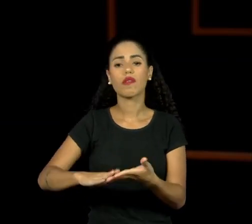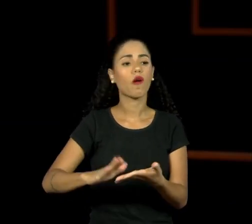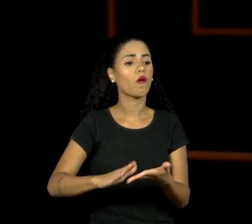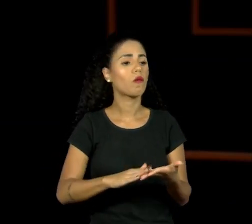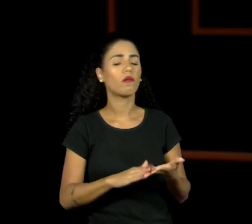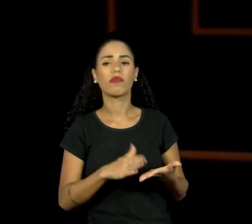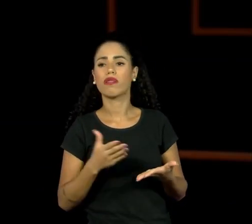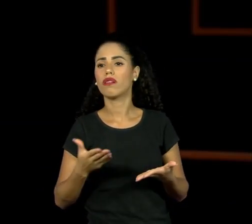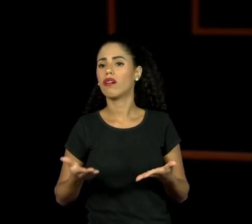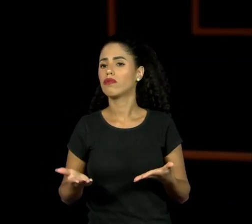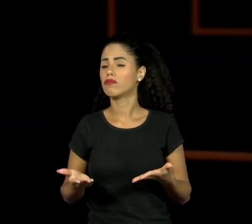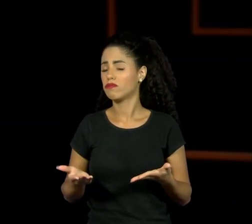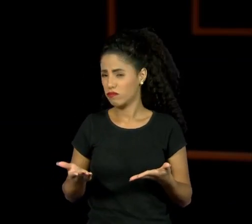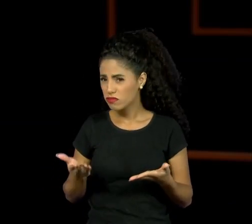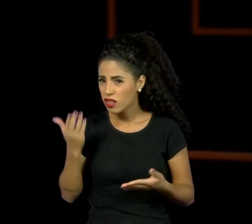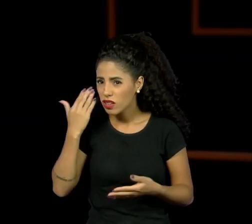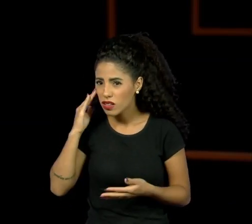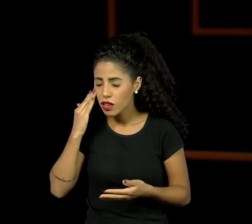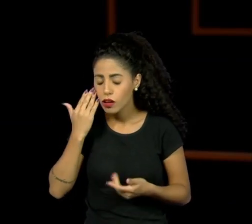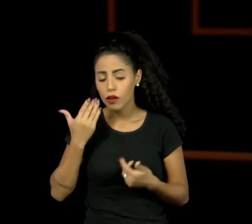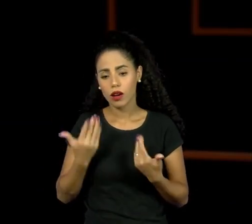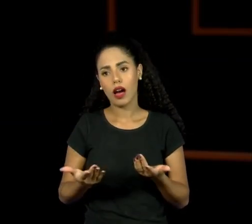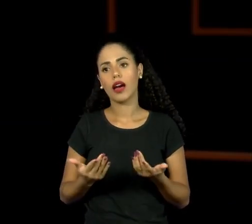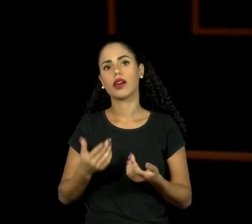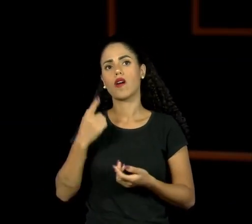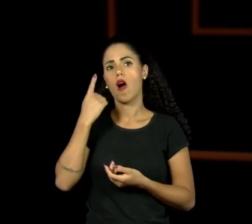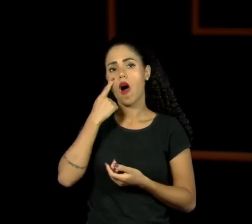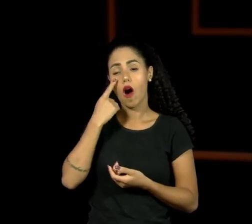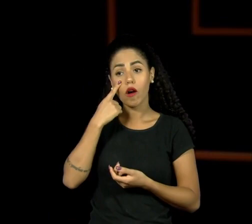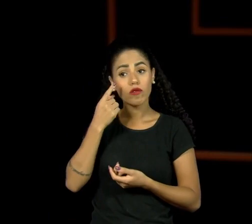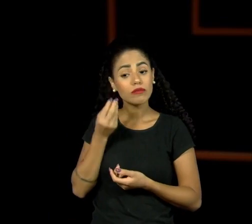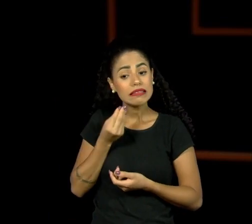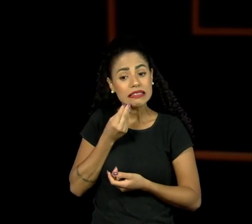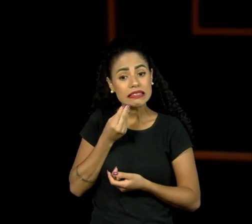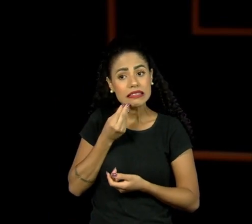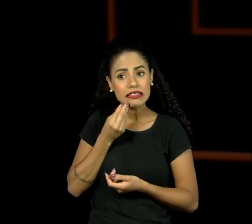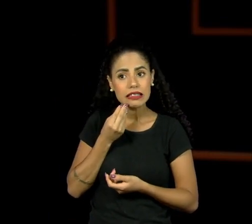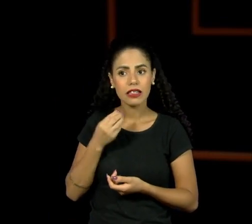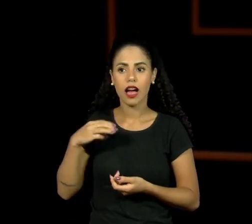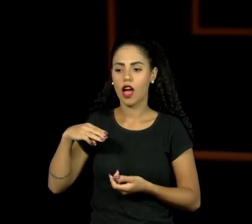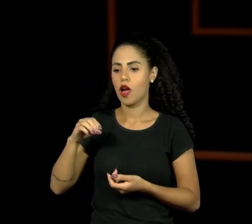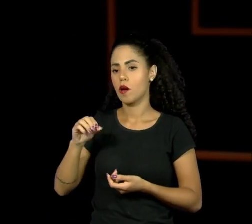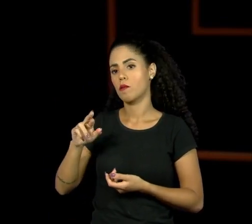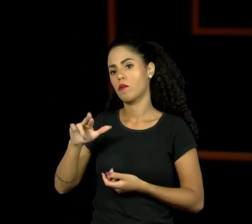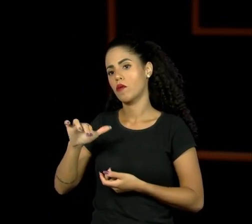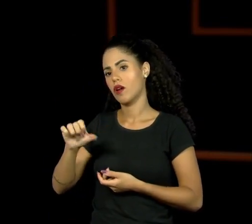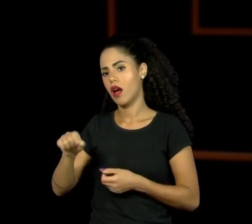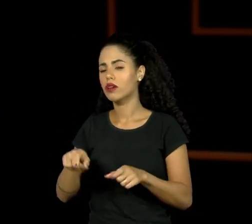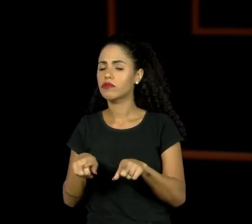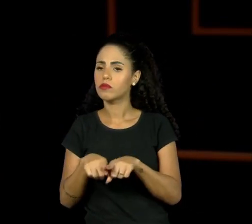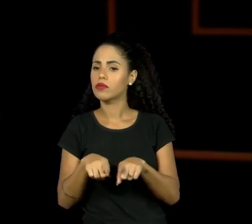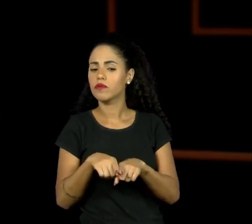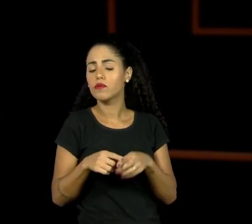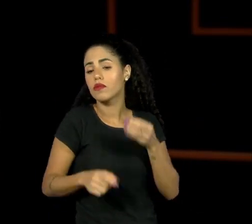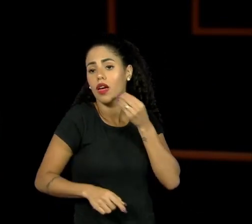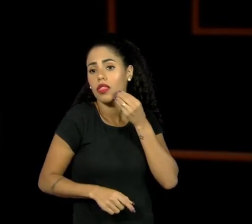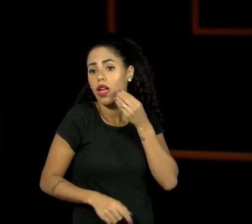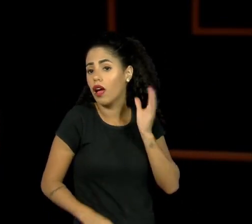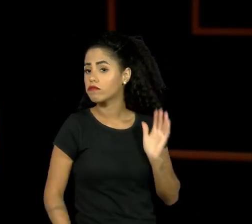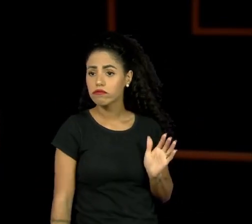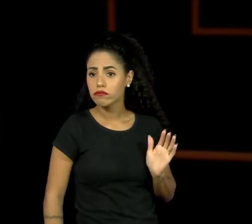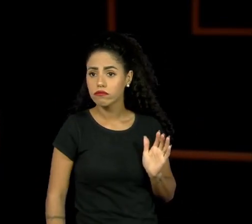também, soubesse, tal coisa. E aos poucos eu falei assim, gente, vamos dar um time, Moraes está fazendo a carreira, vamos fazer.